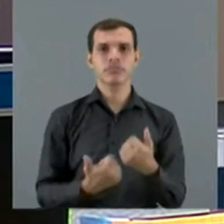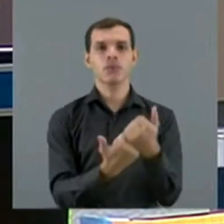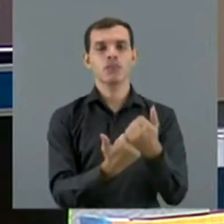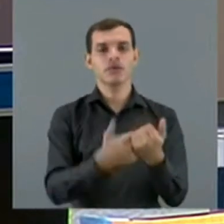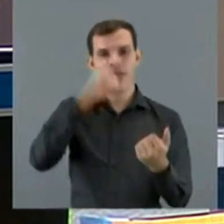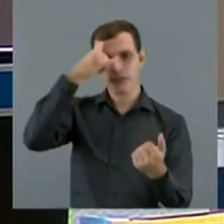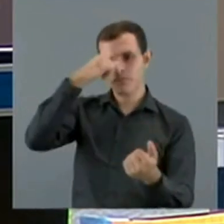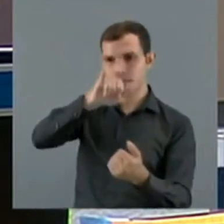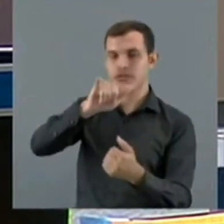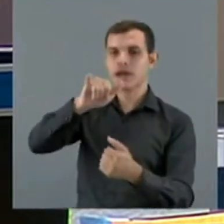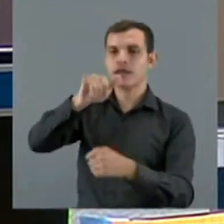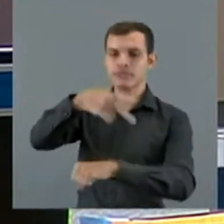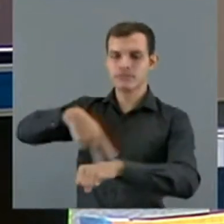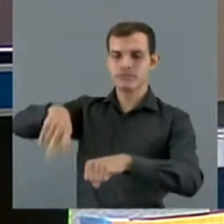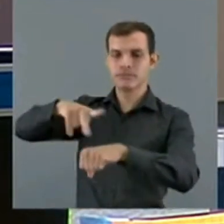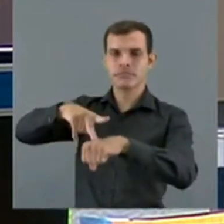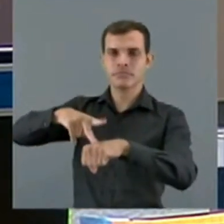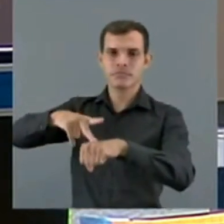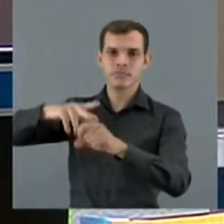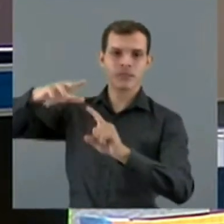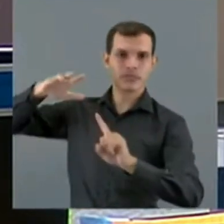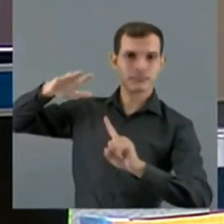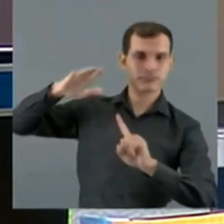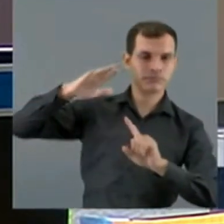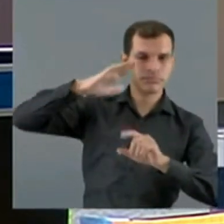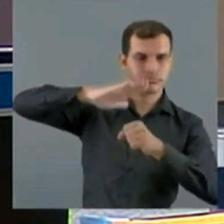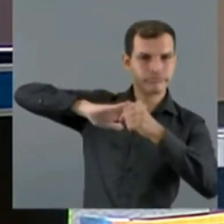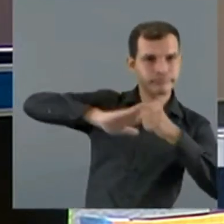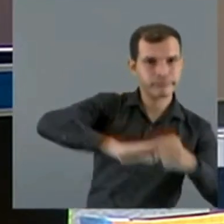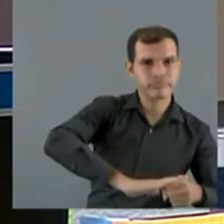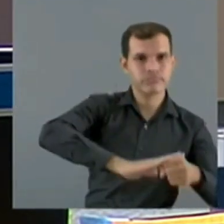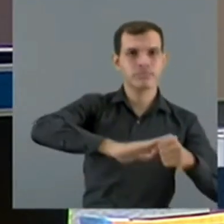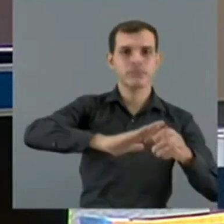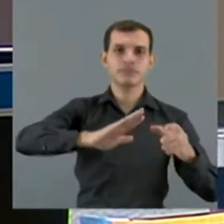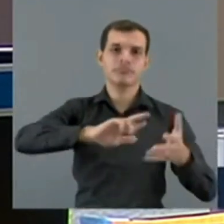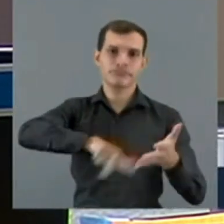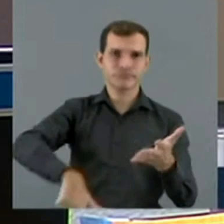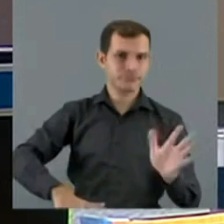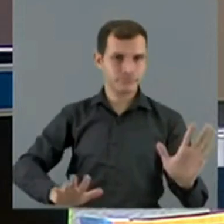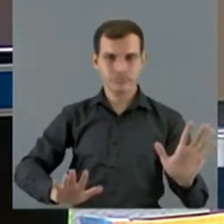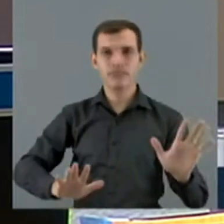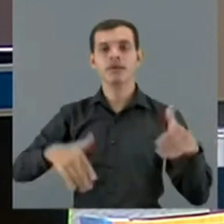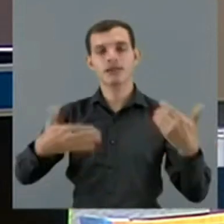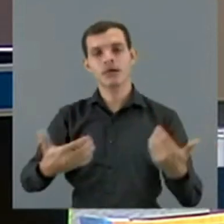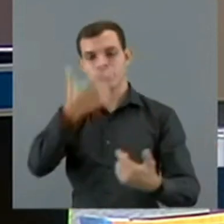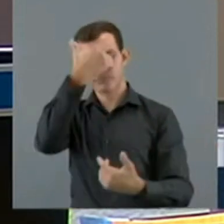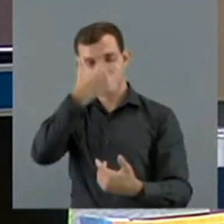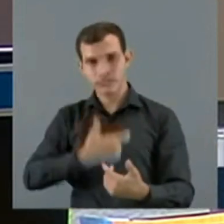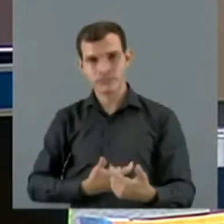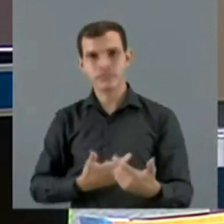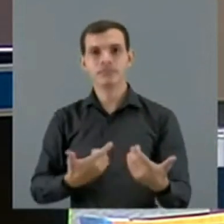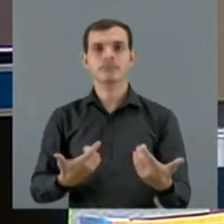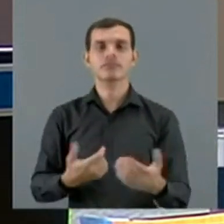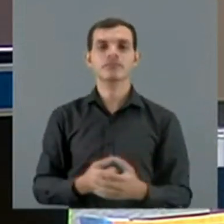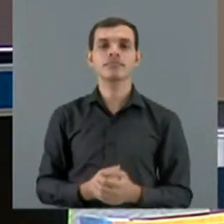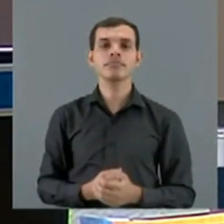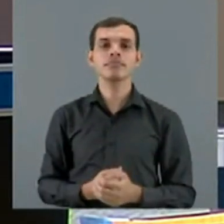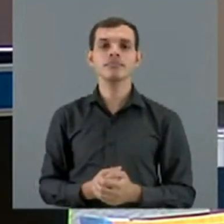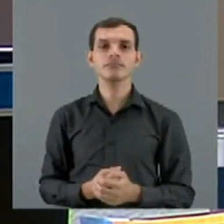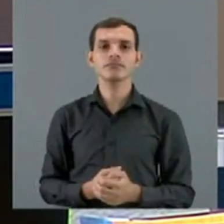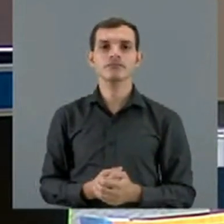Estado. Porquanto considero-me intransigente defensor da presunção de inocência,